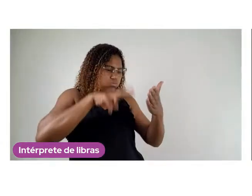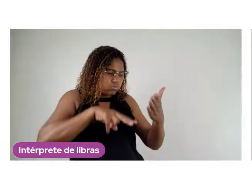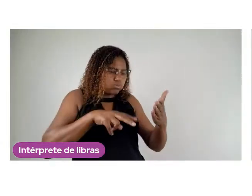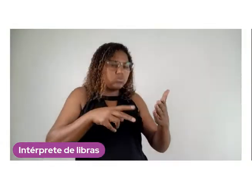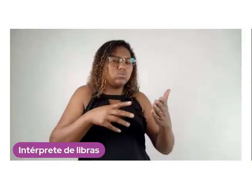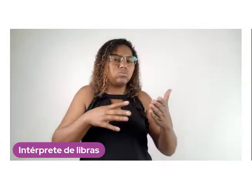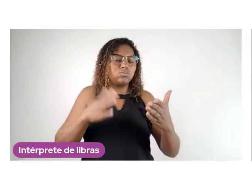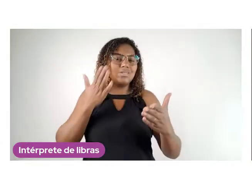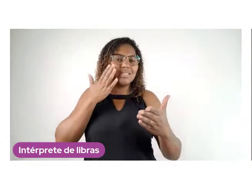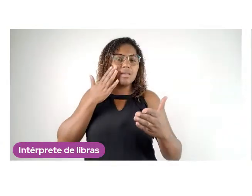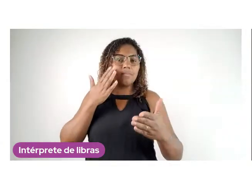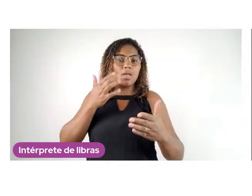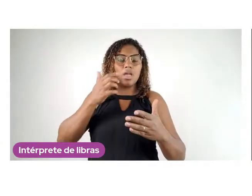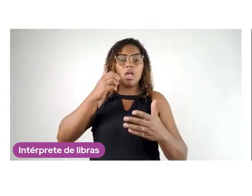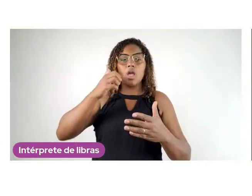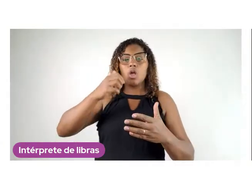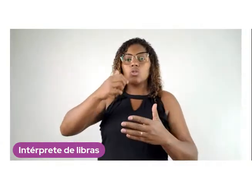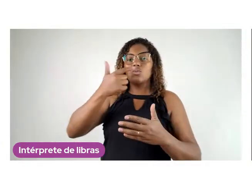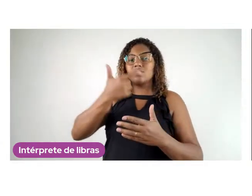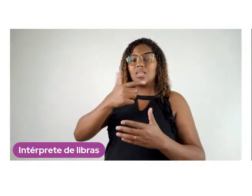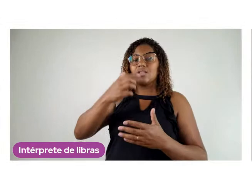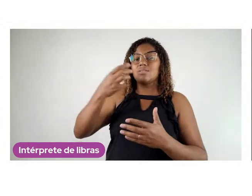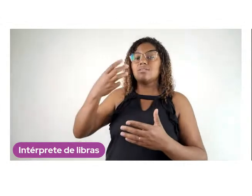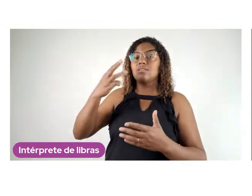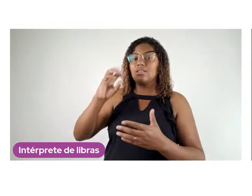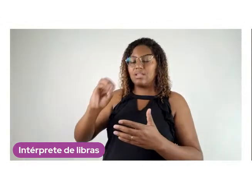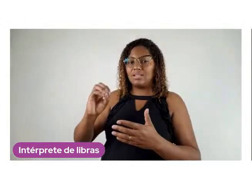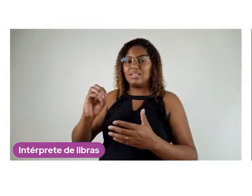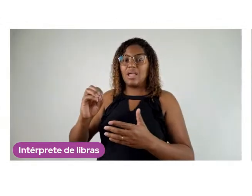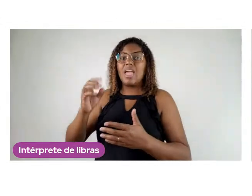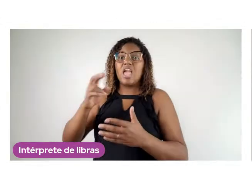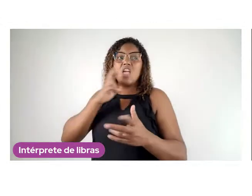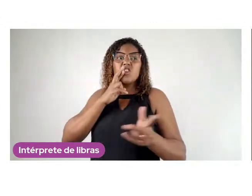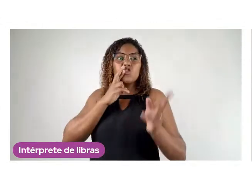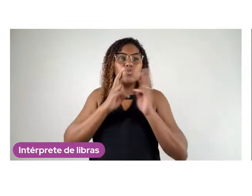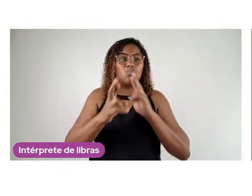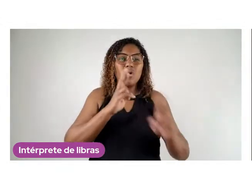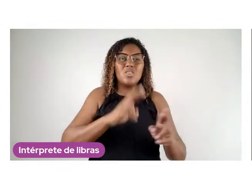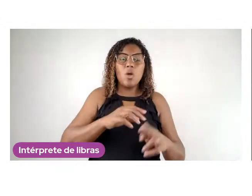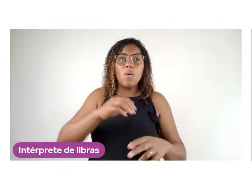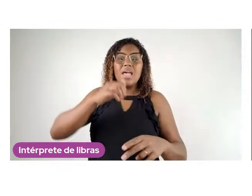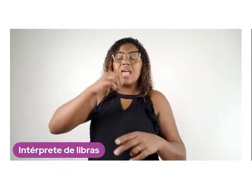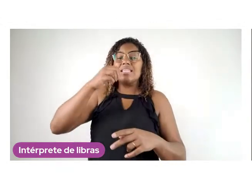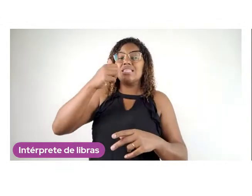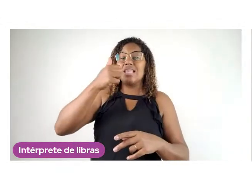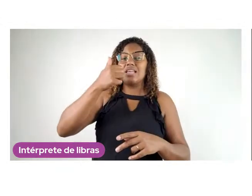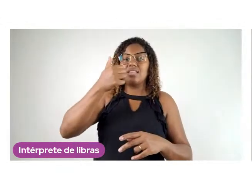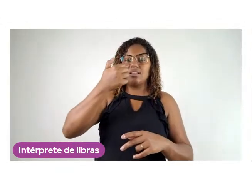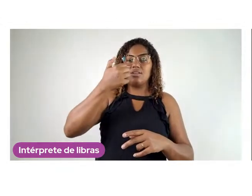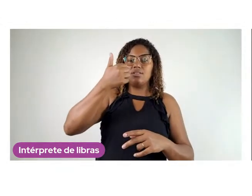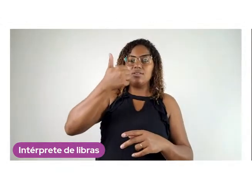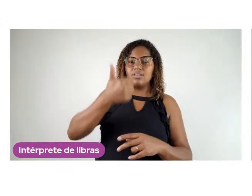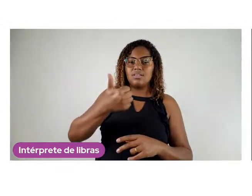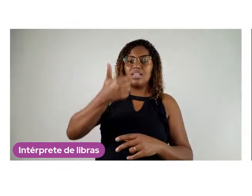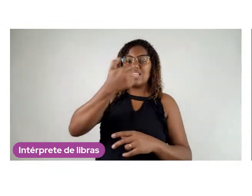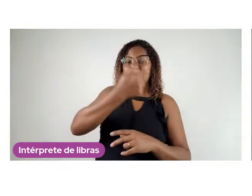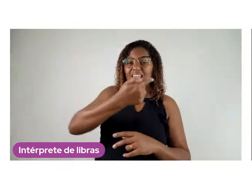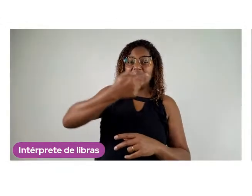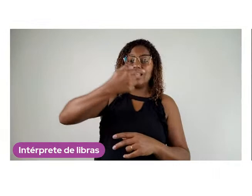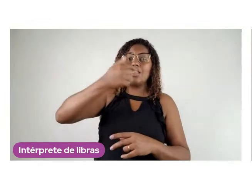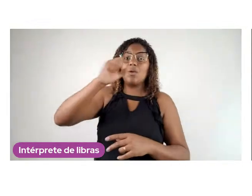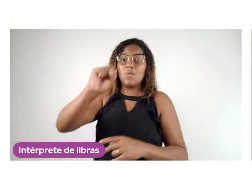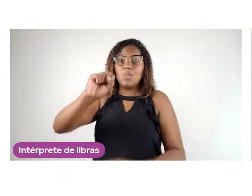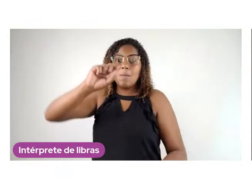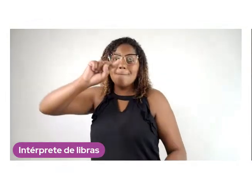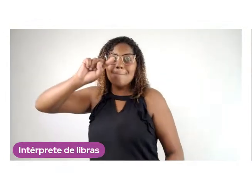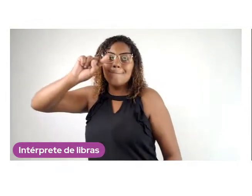poucos cientistas respondeu a mais de 78 mil comentários nas três fases de